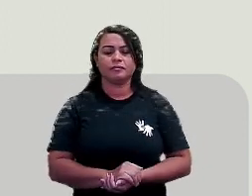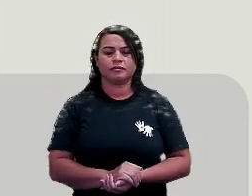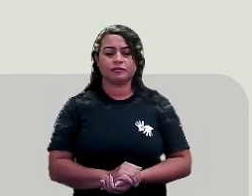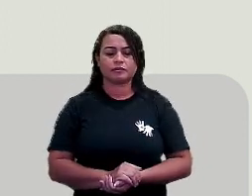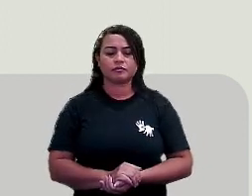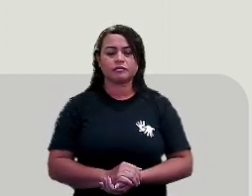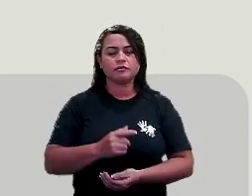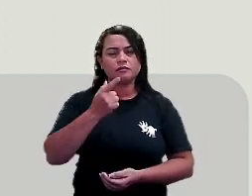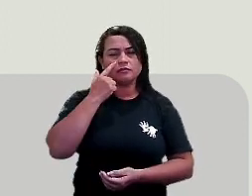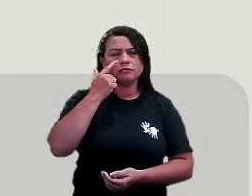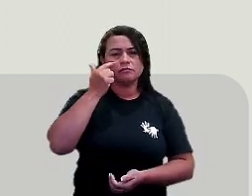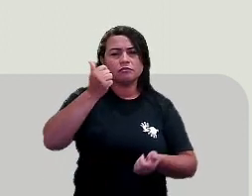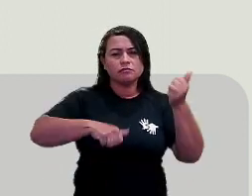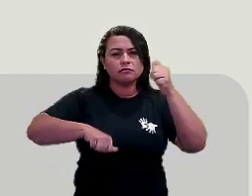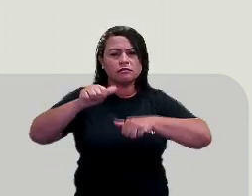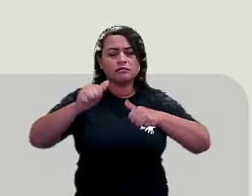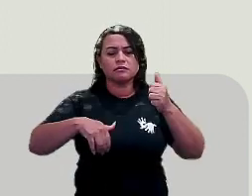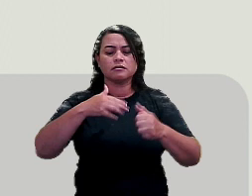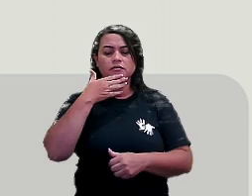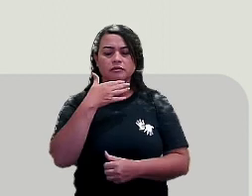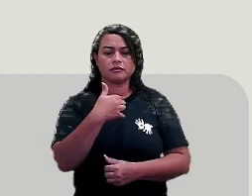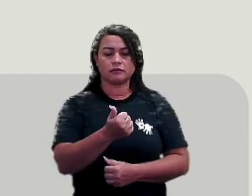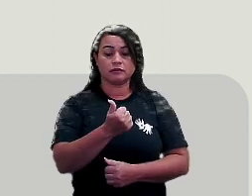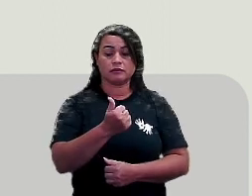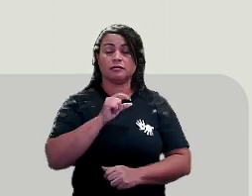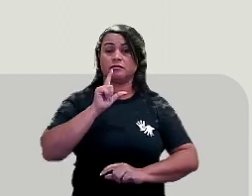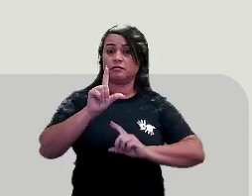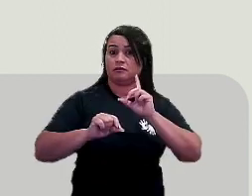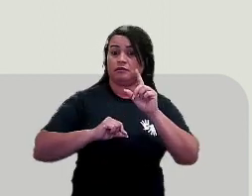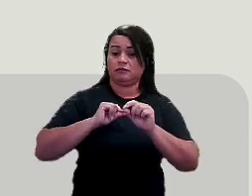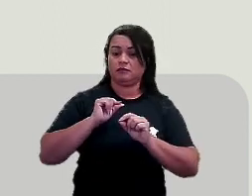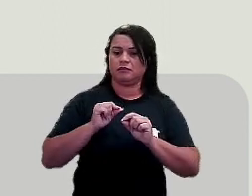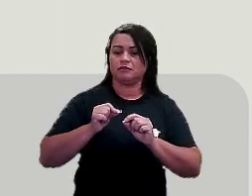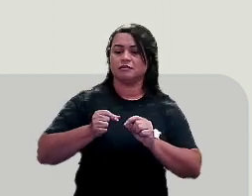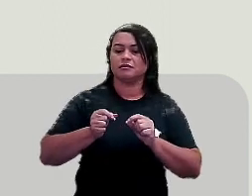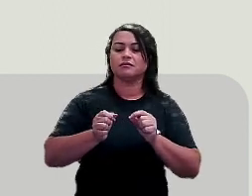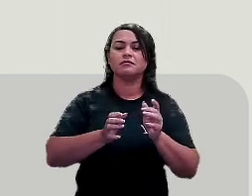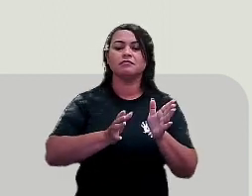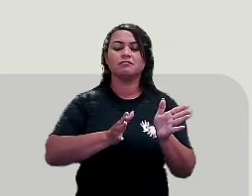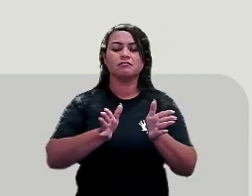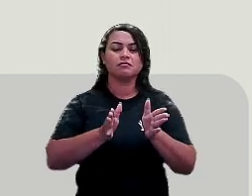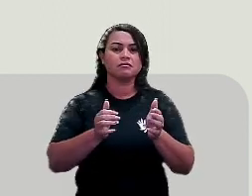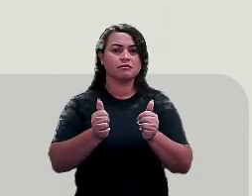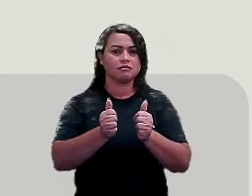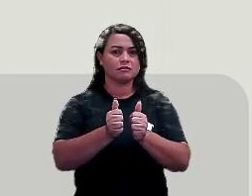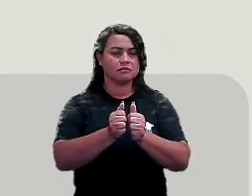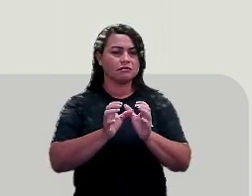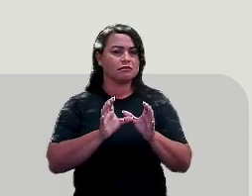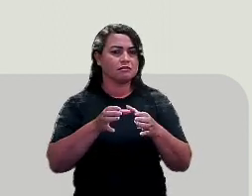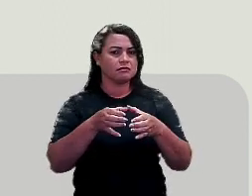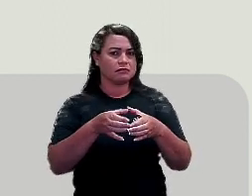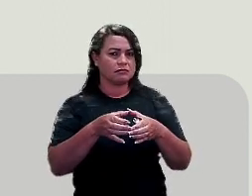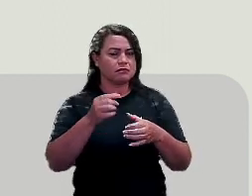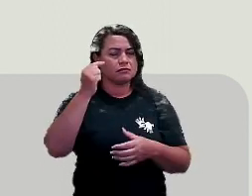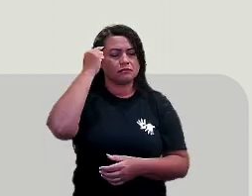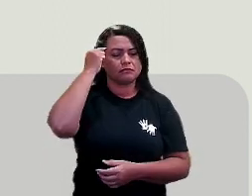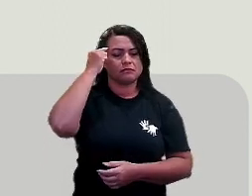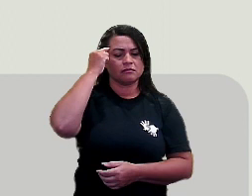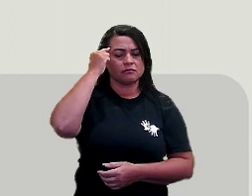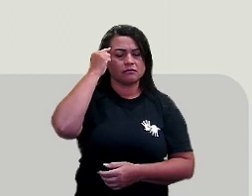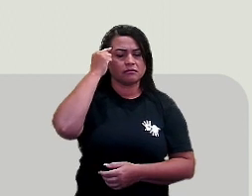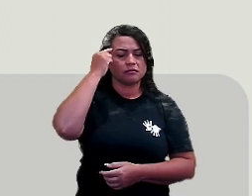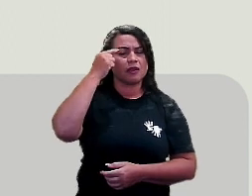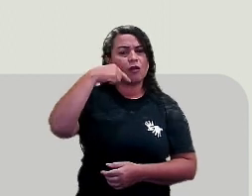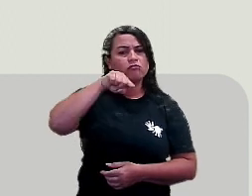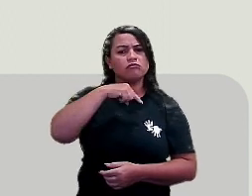Vamos analisar melhor. Escolha própria é quando você escolhe participar daquele grupo. Vamos pensar, um exemplo. Vocês que